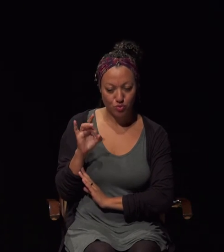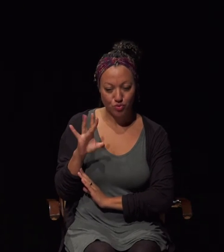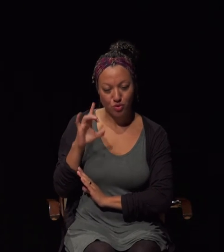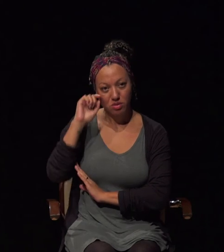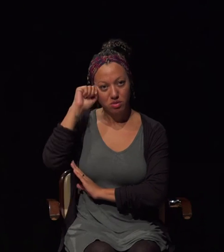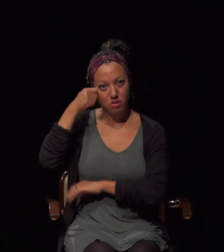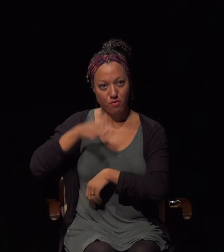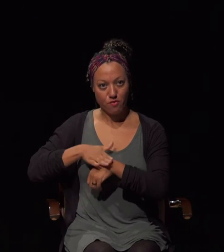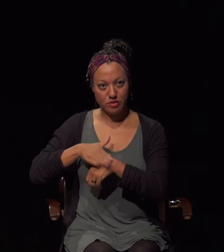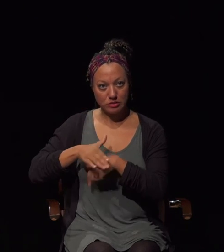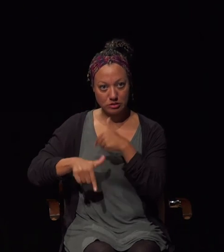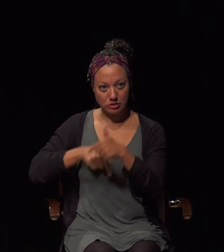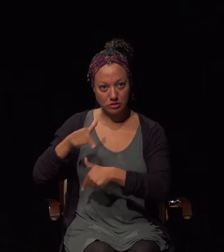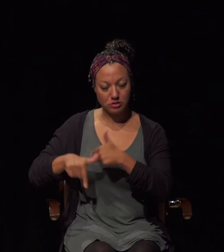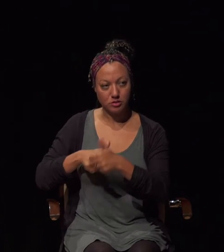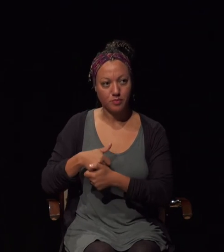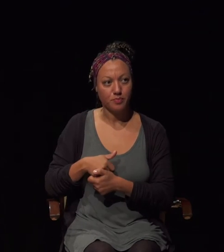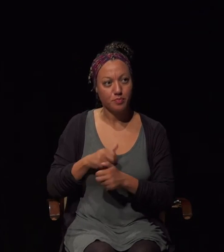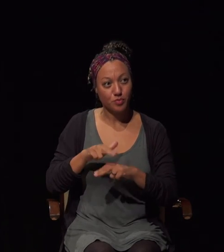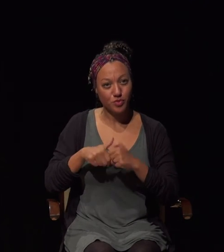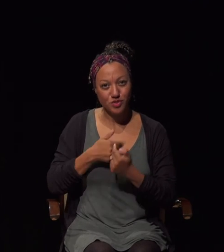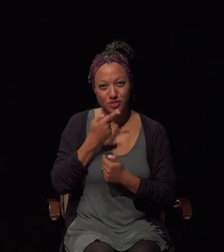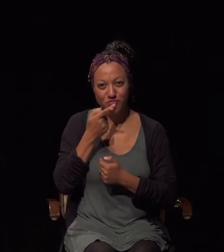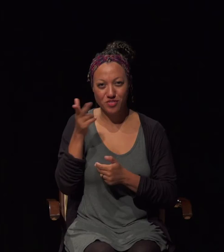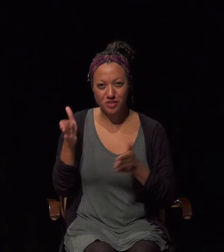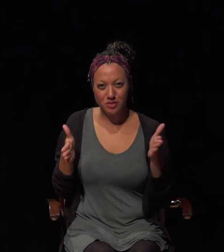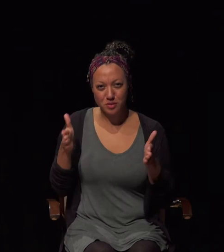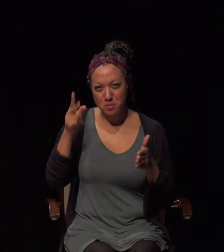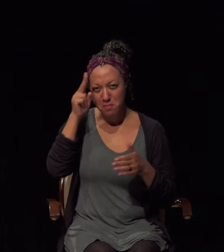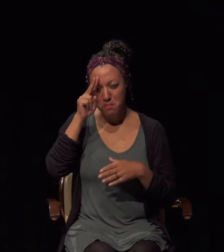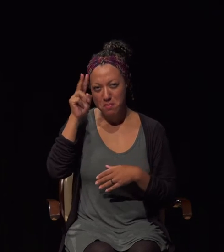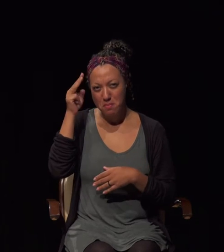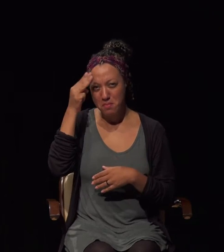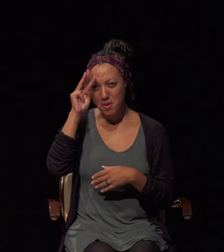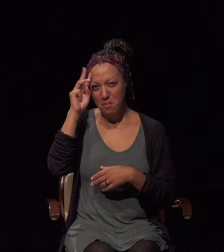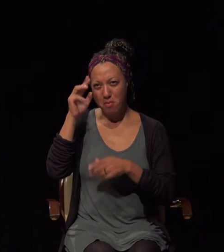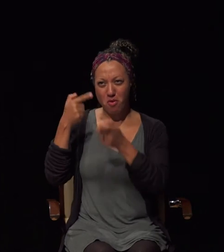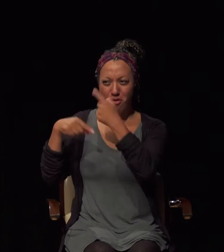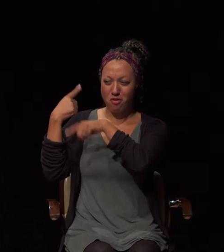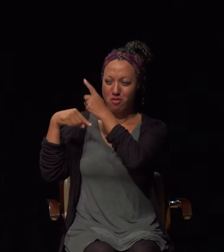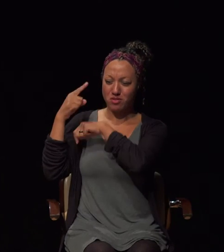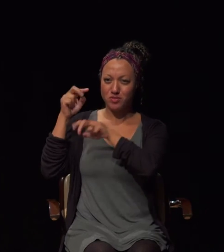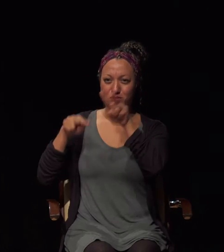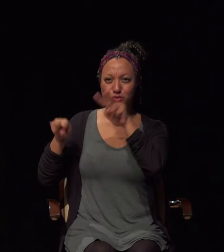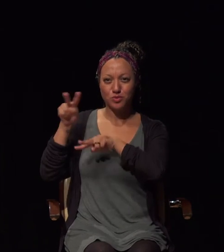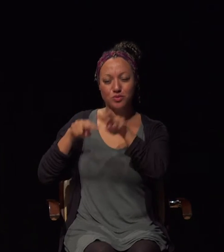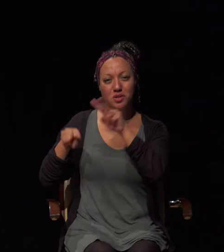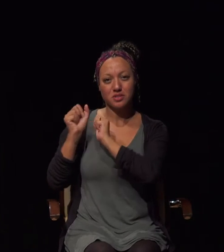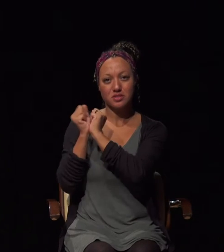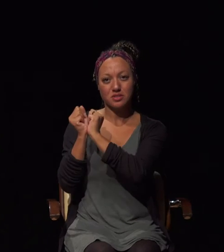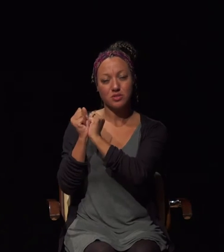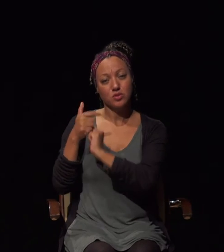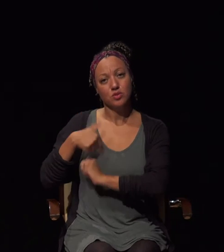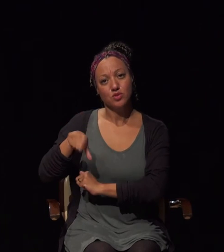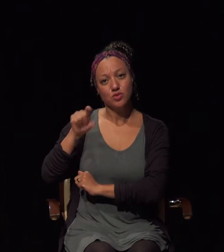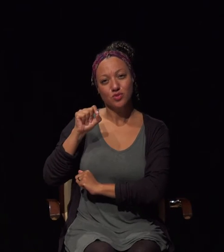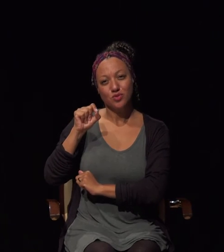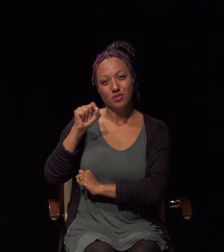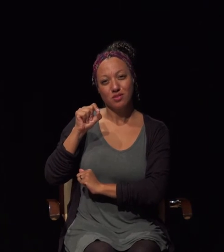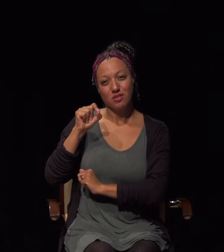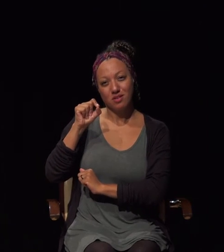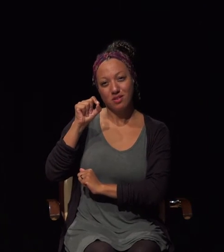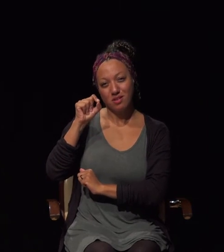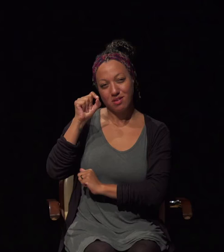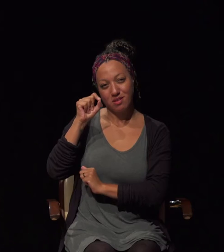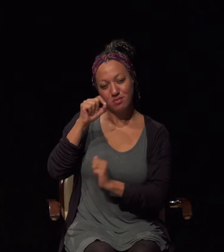portanto estamos falando aqui de um espaço entre de memórias visuais da escravidão e eu optei aqui por um um critério cronológico que eu